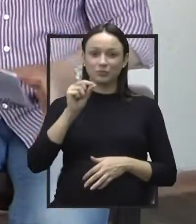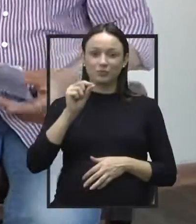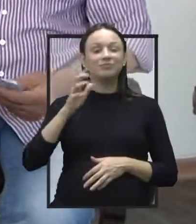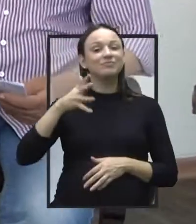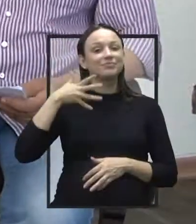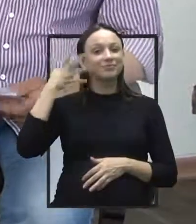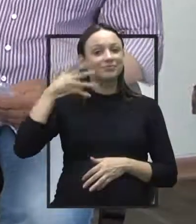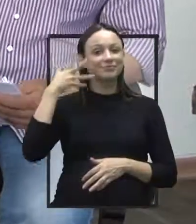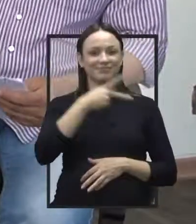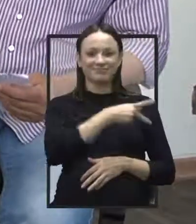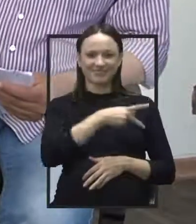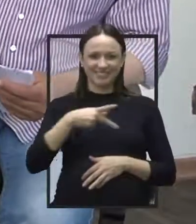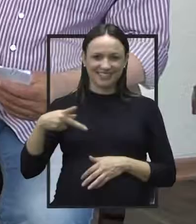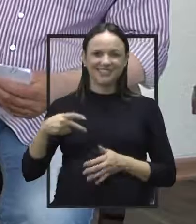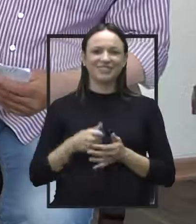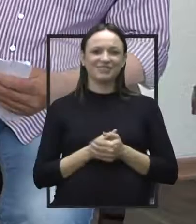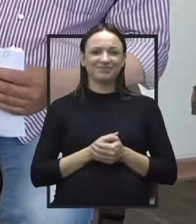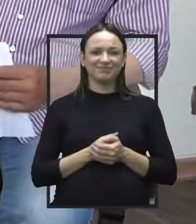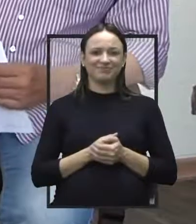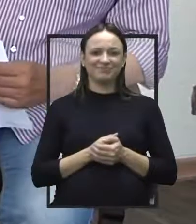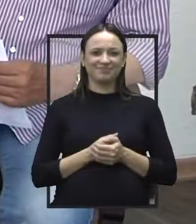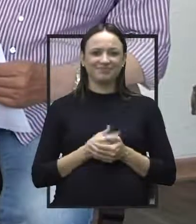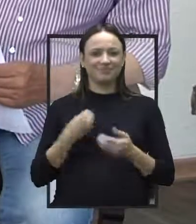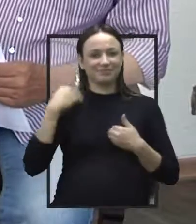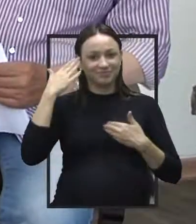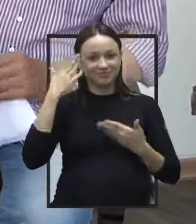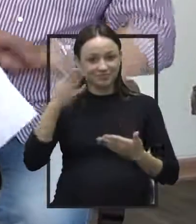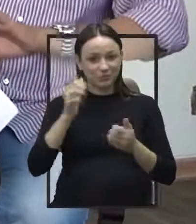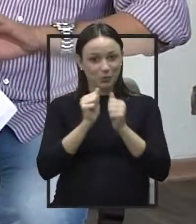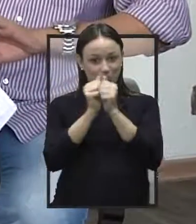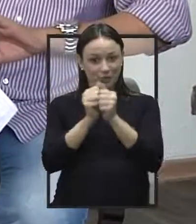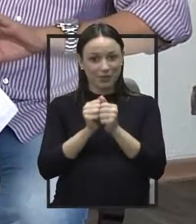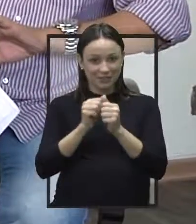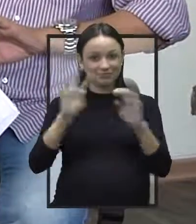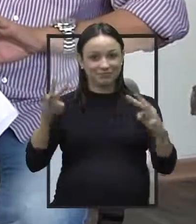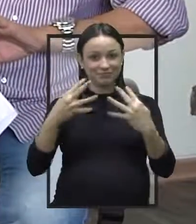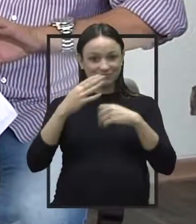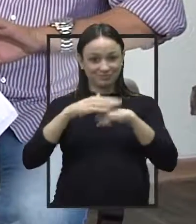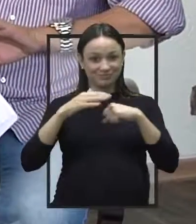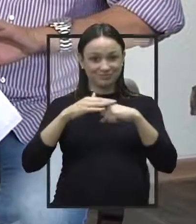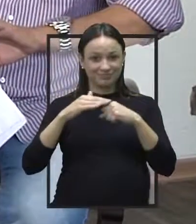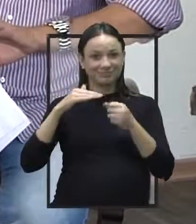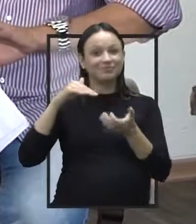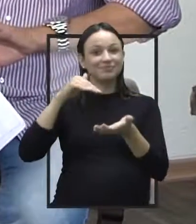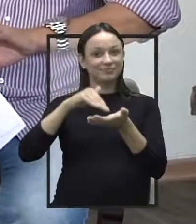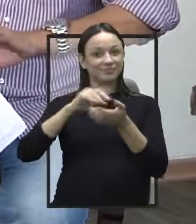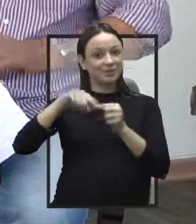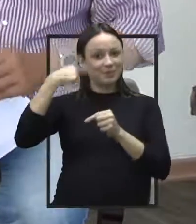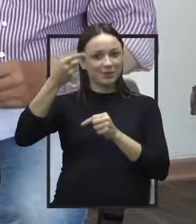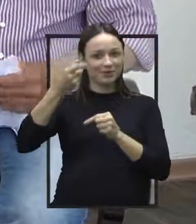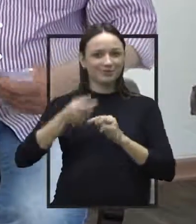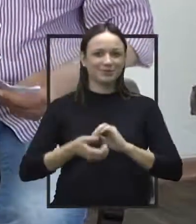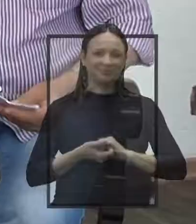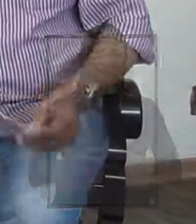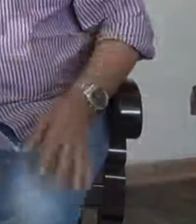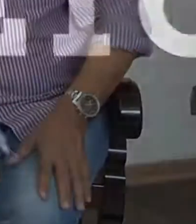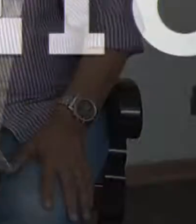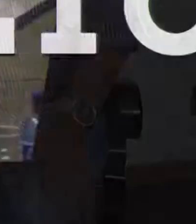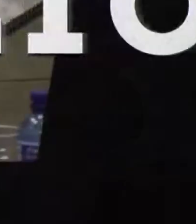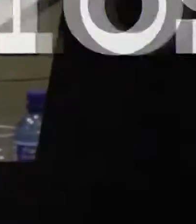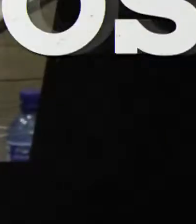mais um programa A Palavra do Presidente. Eu agradeço a sua companhia, o carinho da sua audiência e até a próxima.